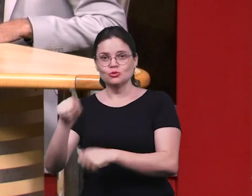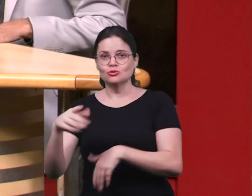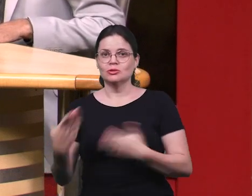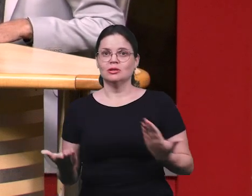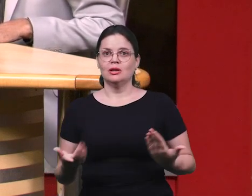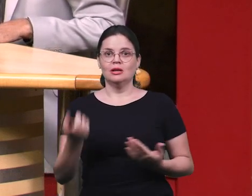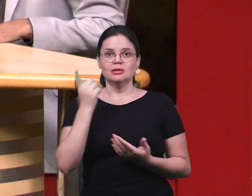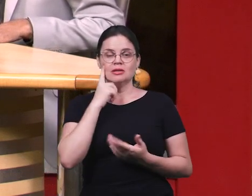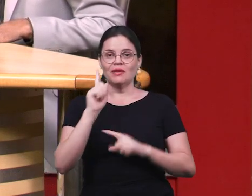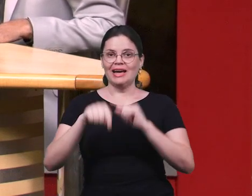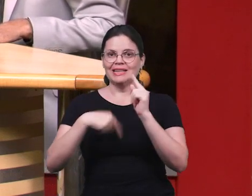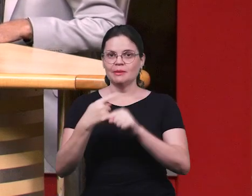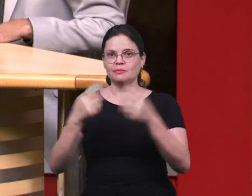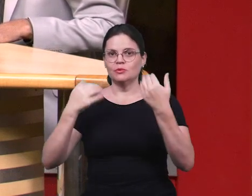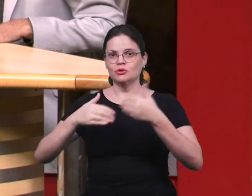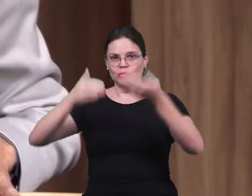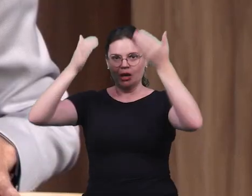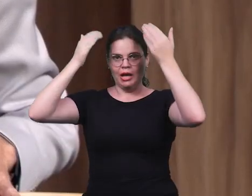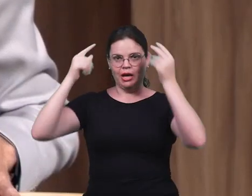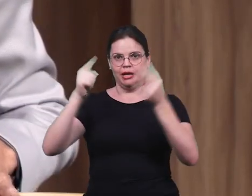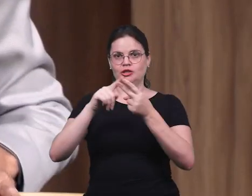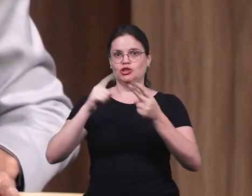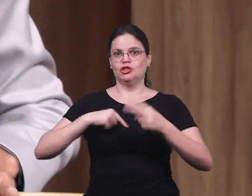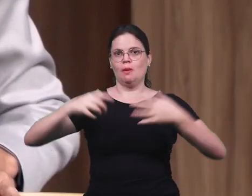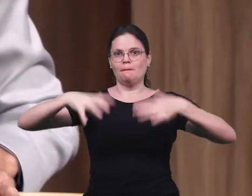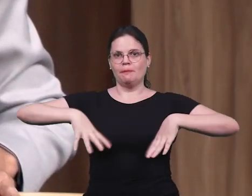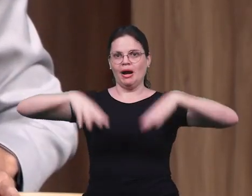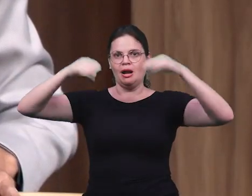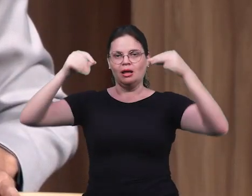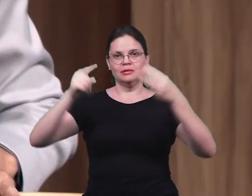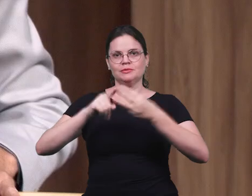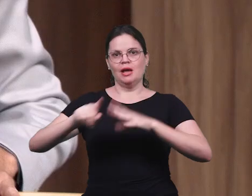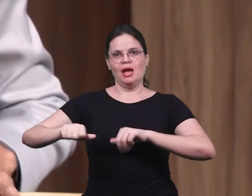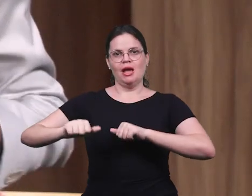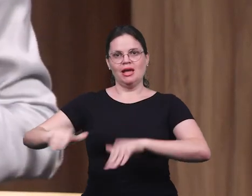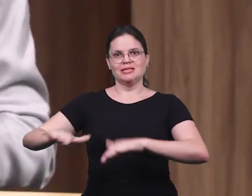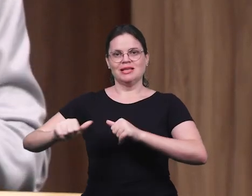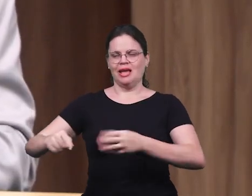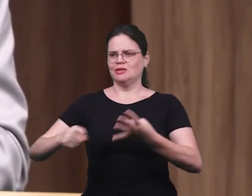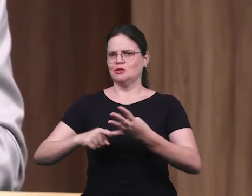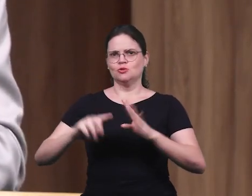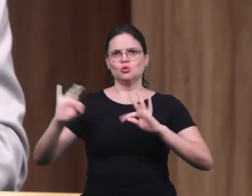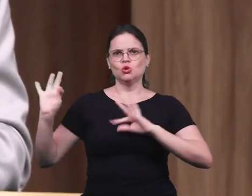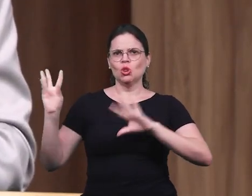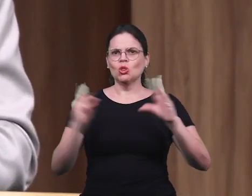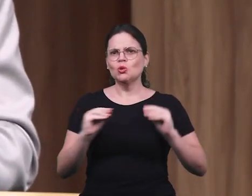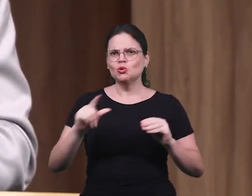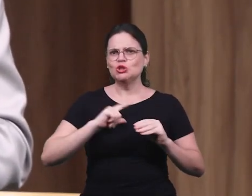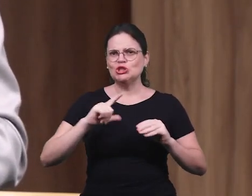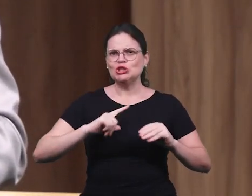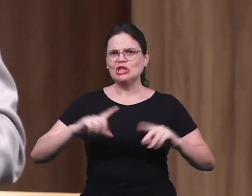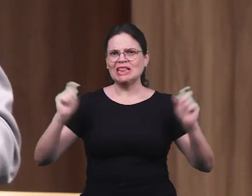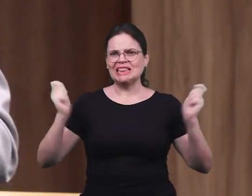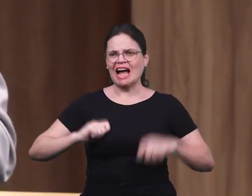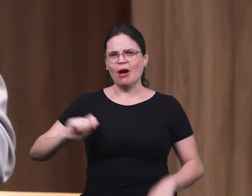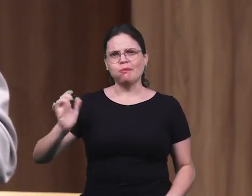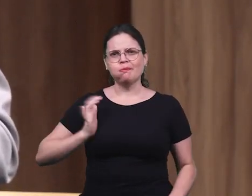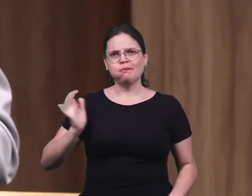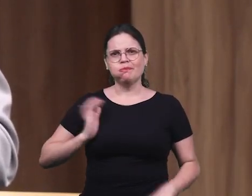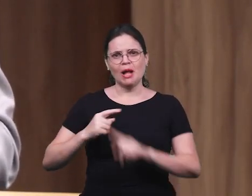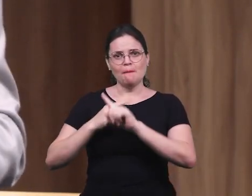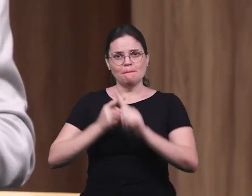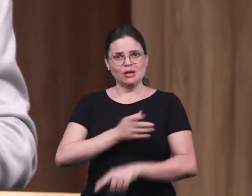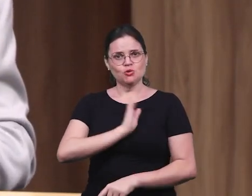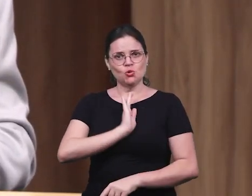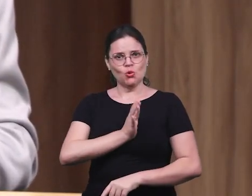palácio, tinha um exército, tinha um trono, mas o coração não estava no trono. Então se Deus te prospera, não põe o coração